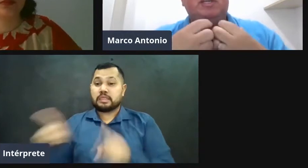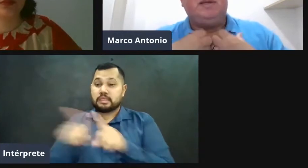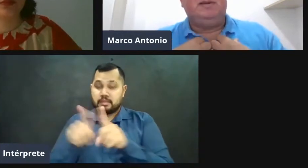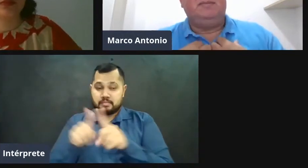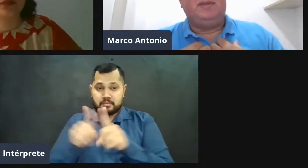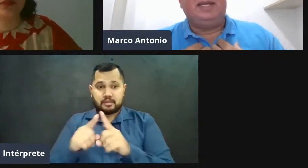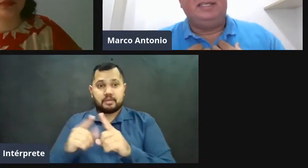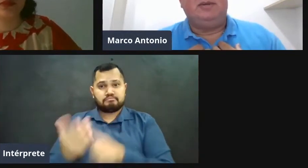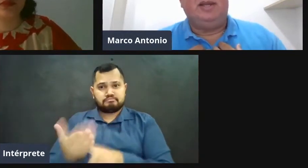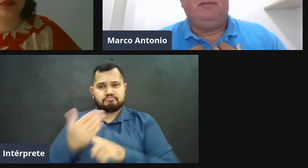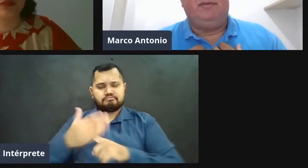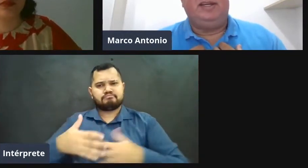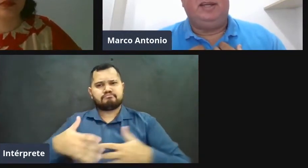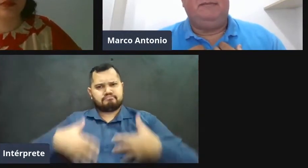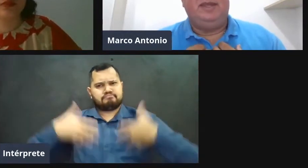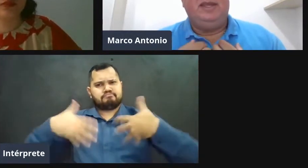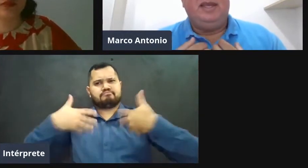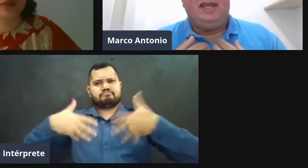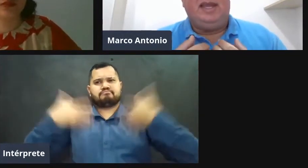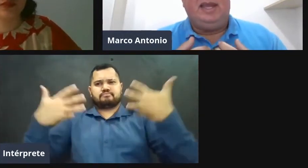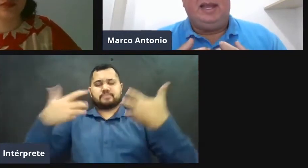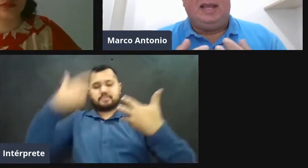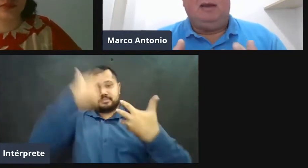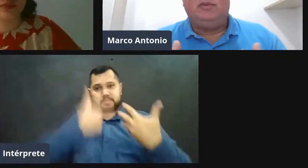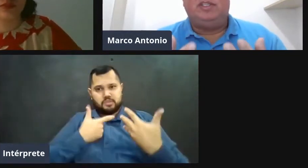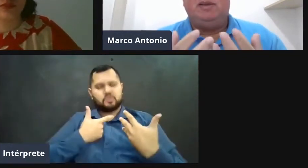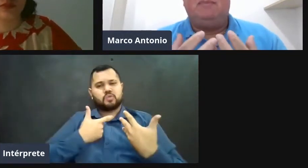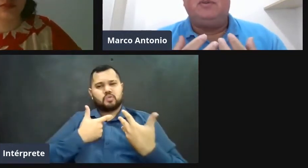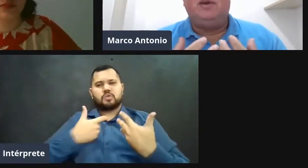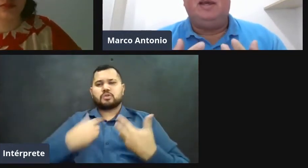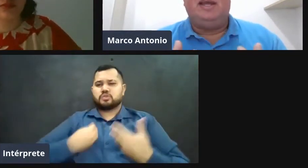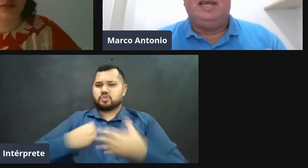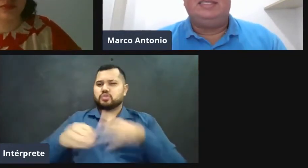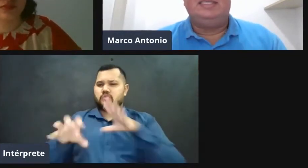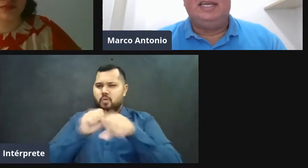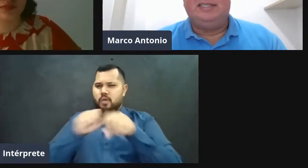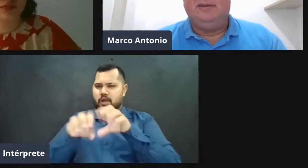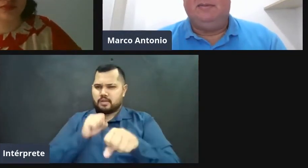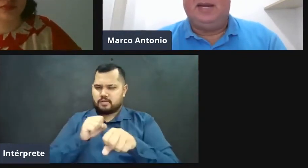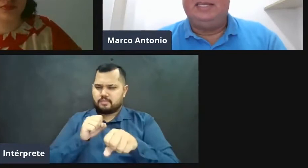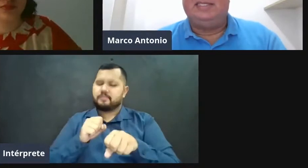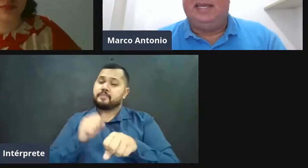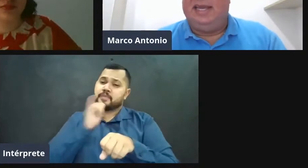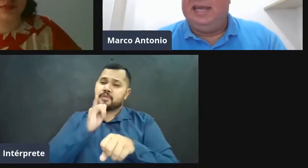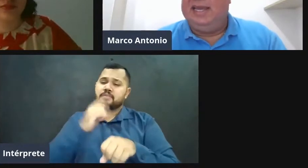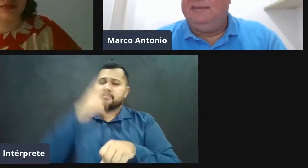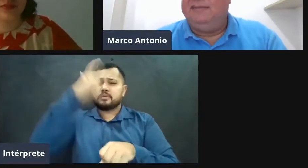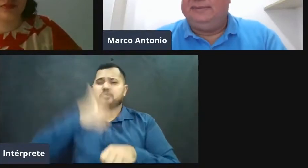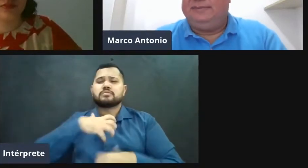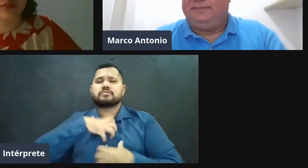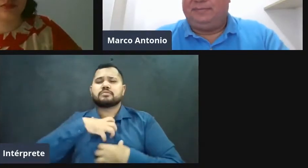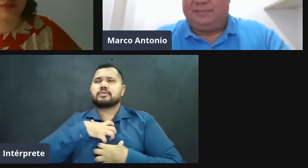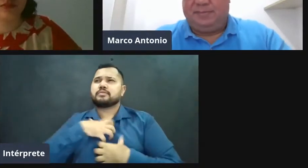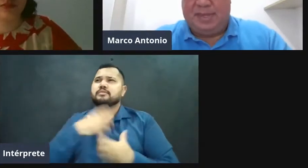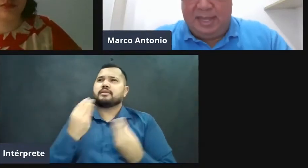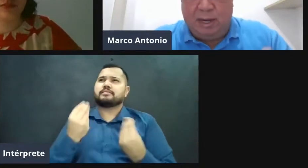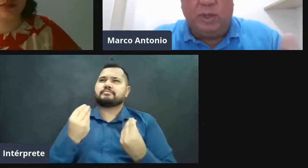de autoestima para quem se qualifica. A pessoa se sente mais